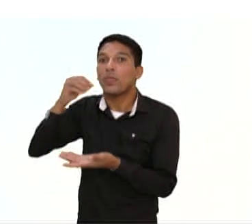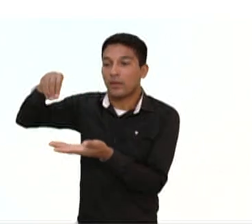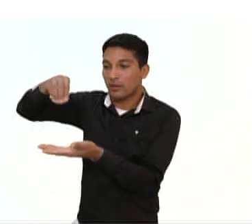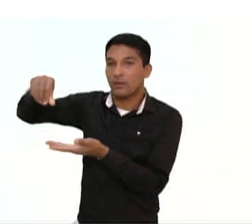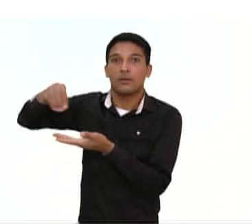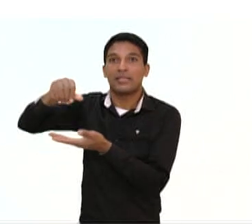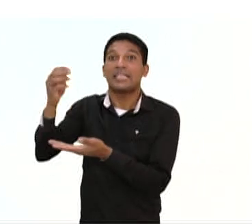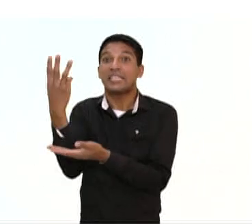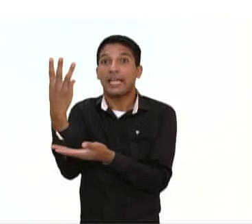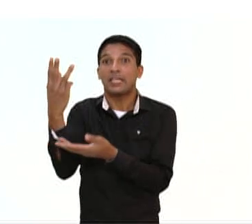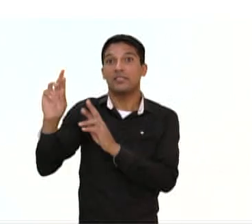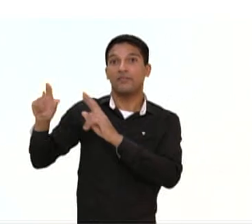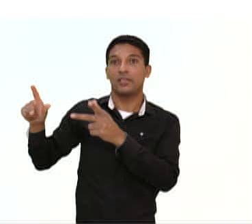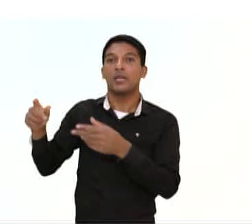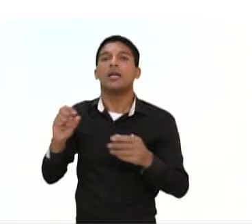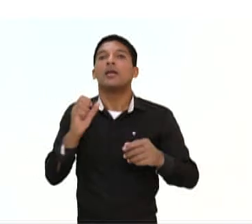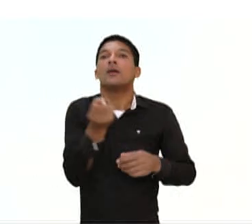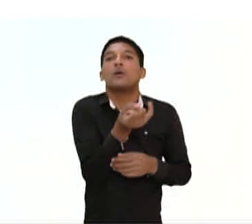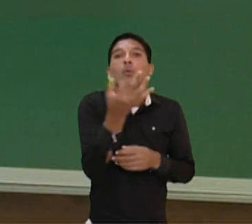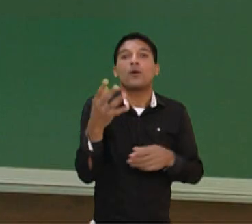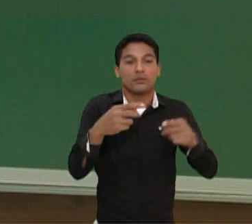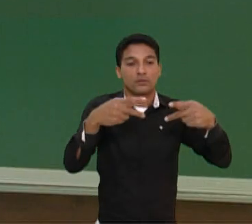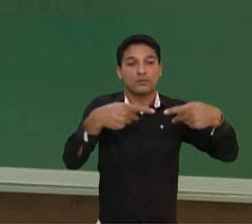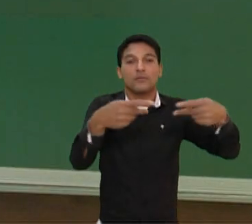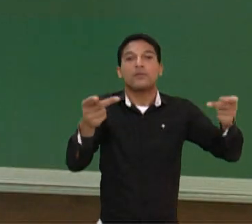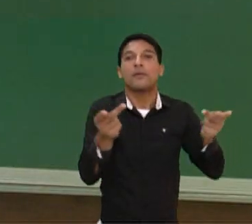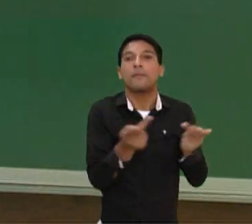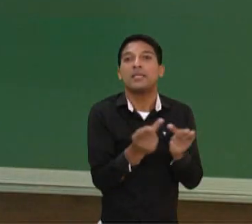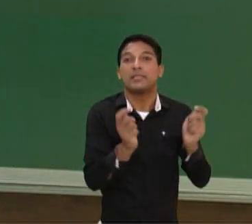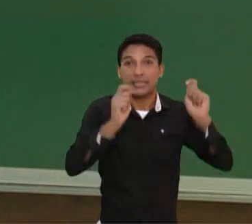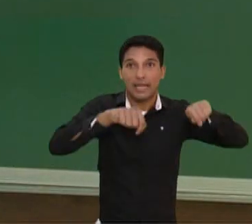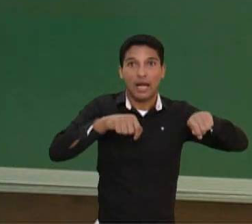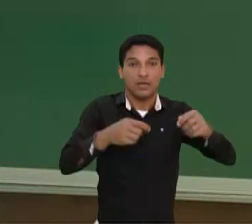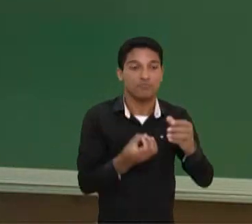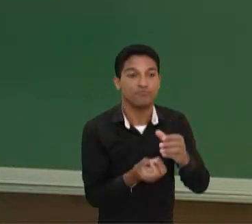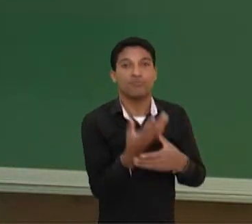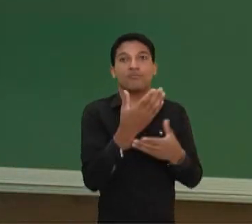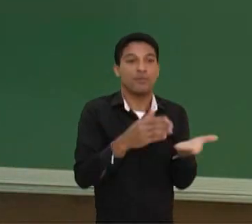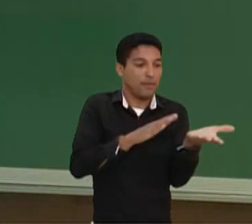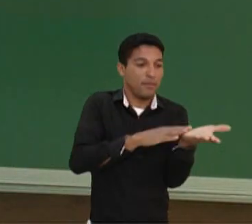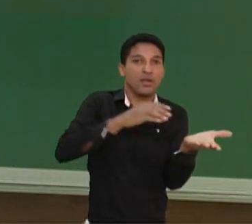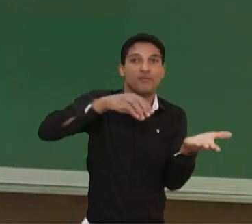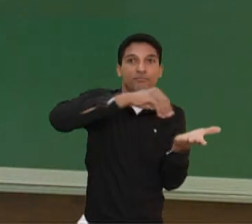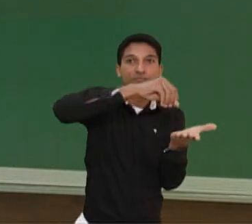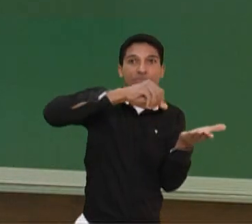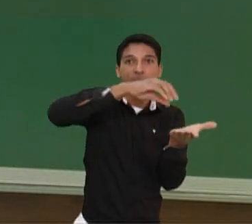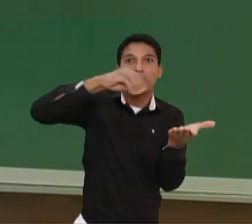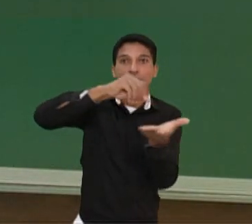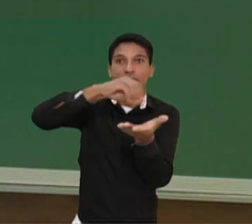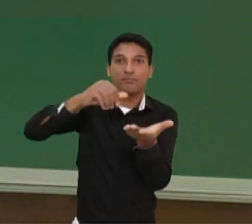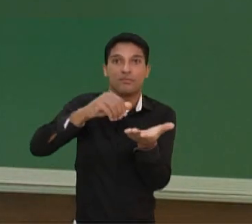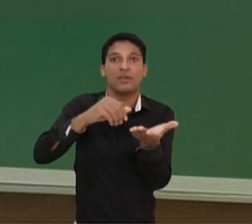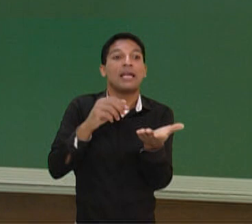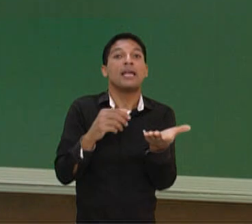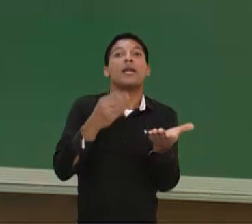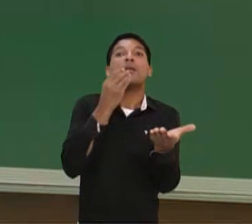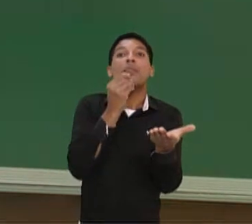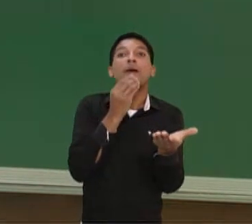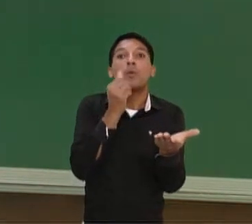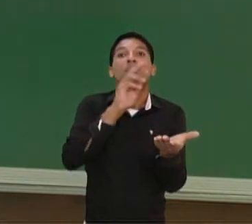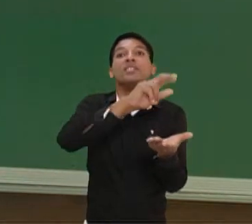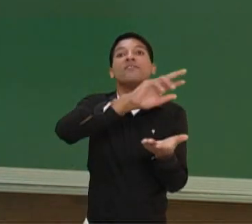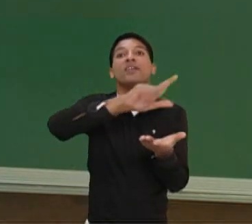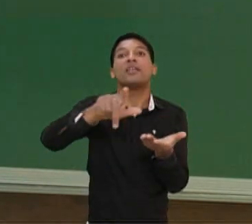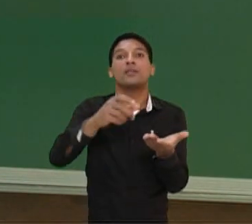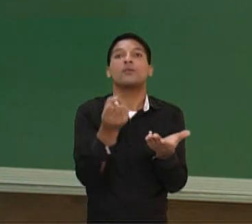Existe uma ordem entre os elementos? Sim ou não? Pense aí. Os elementos são distintos, são diferentes? Sim ou